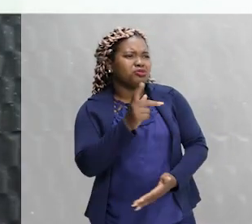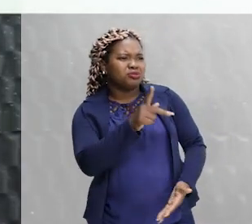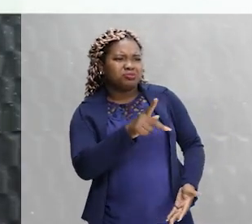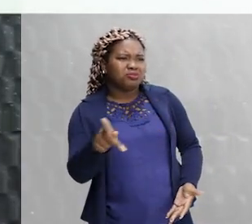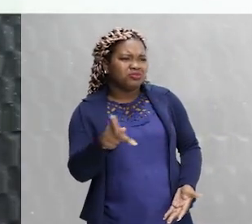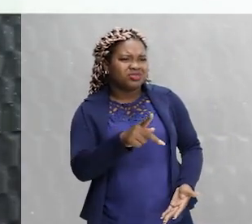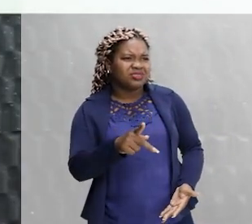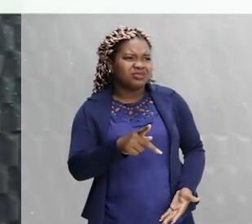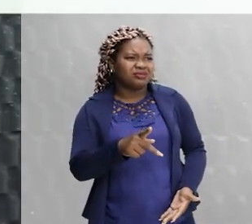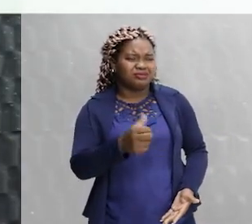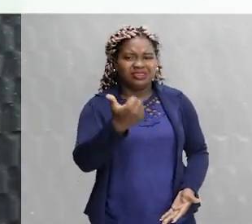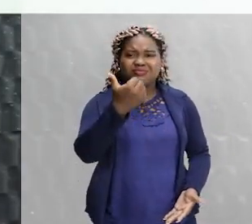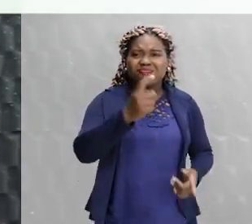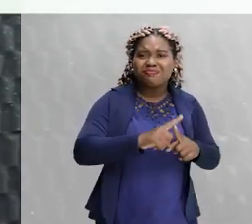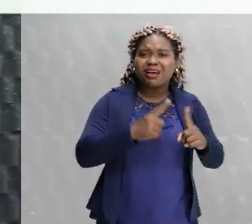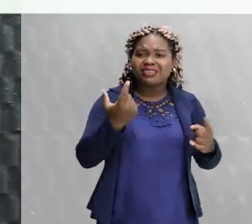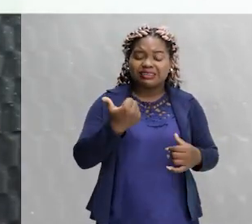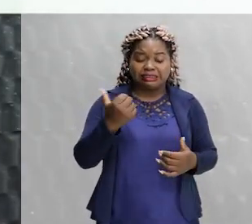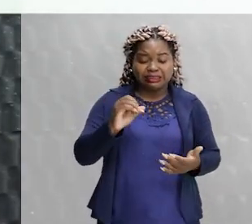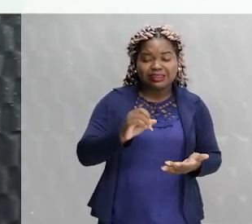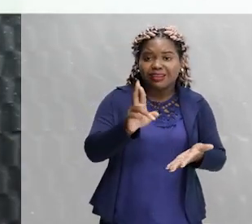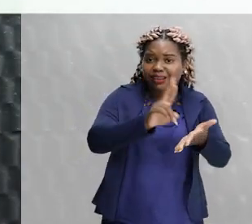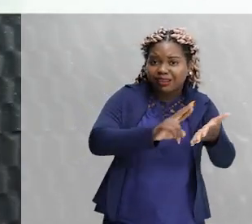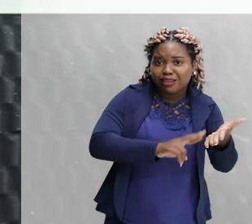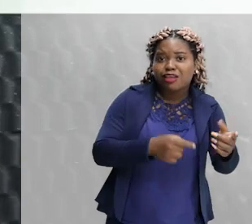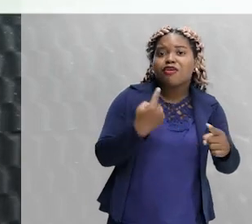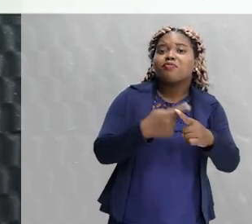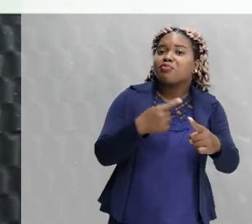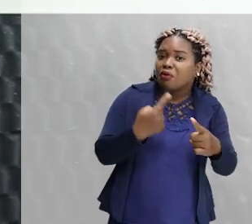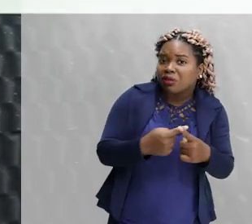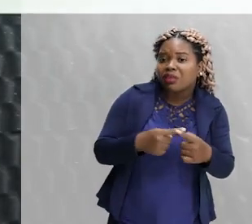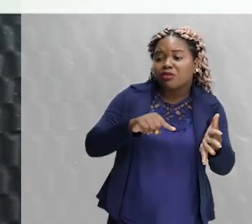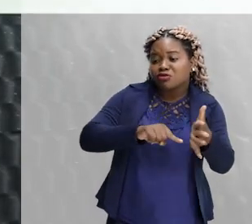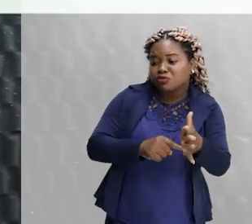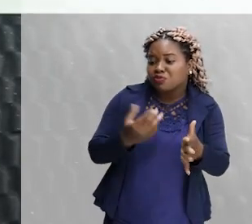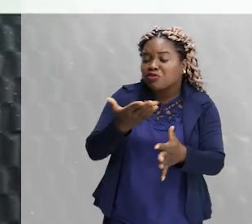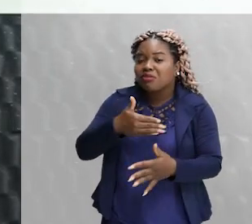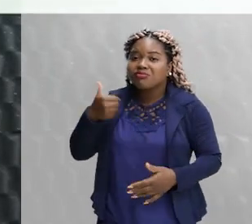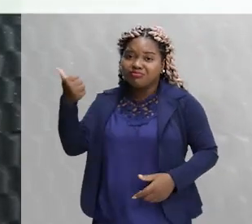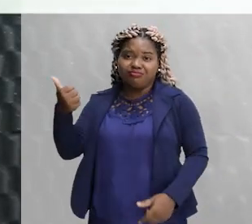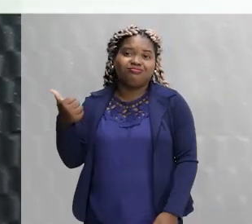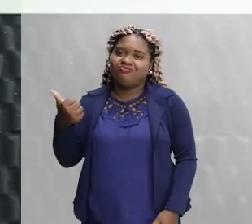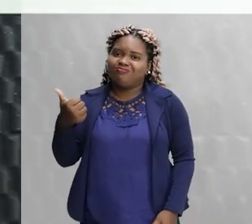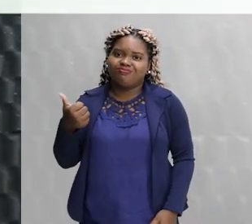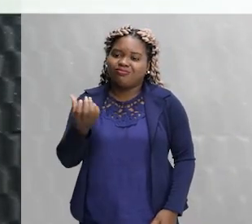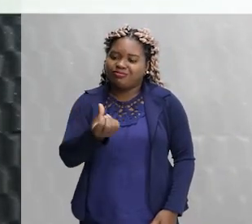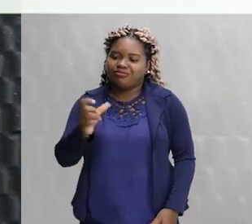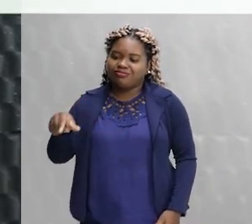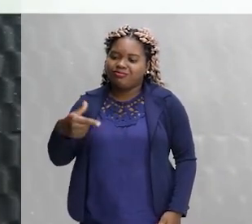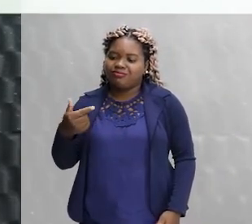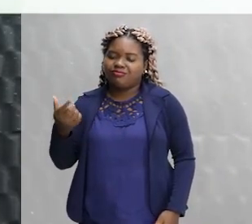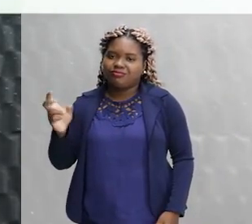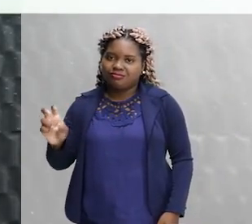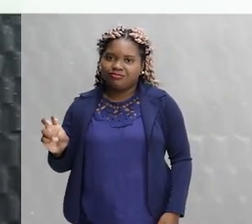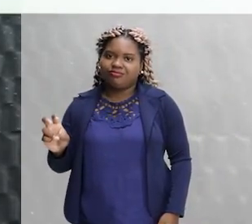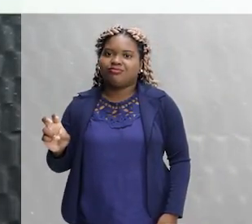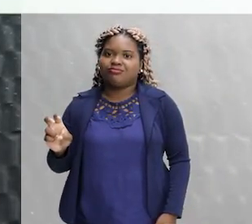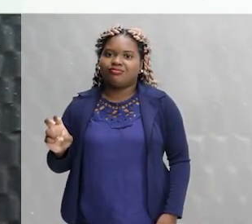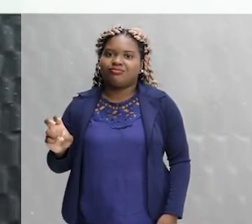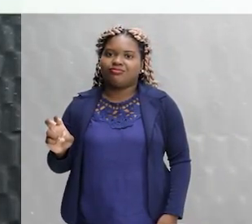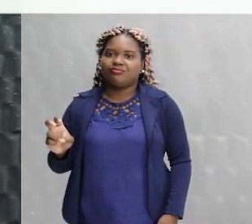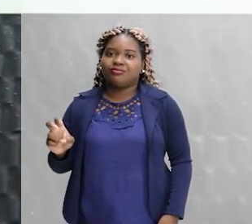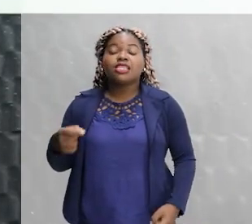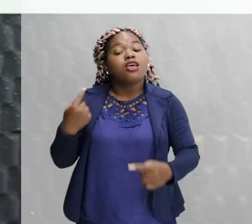10 numa prova de redação, né? Por que que ele não ficou com uma média melhor do que 6,5? Porque ele tirou